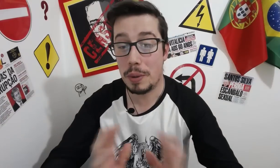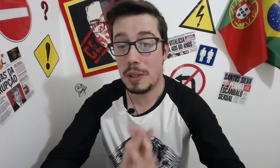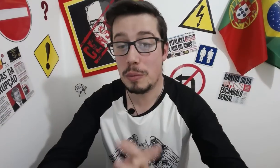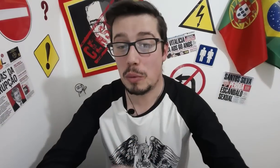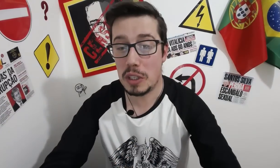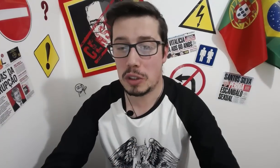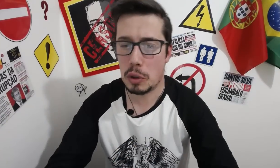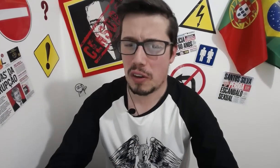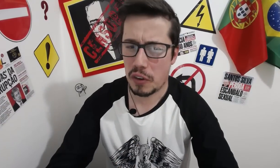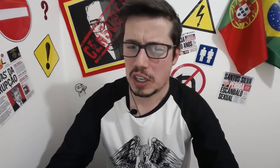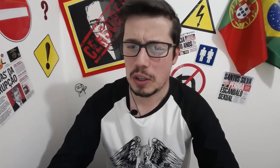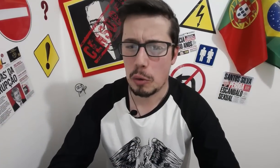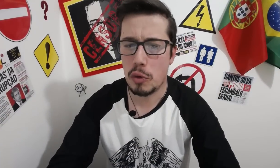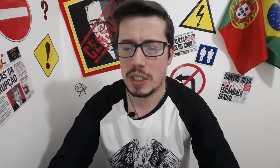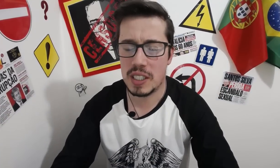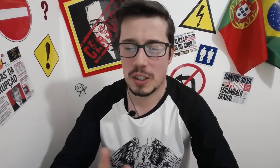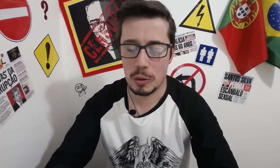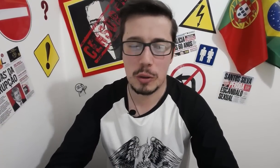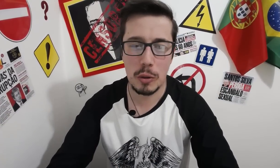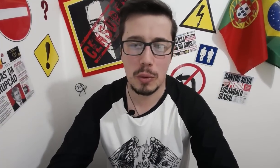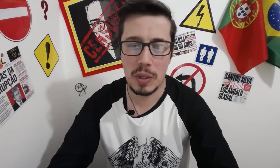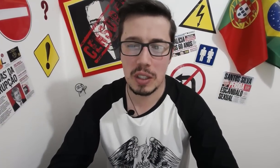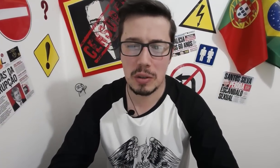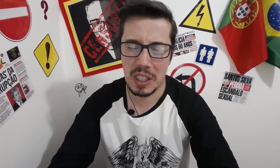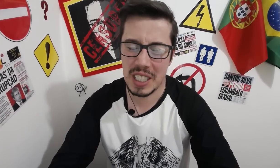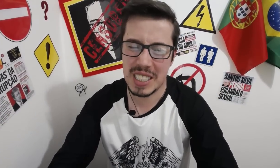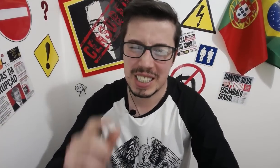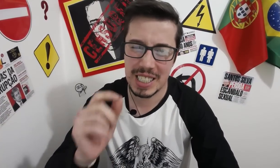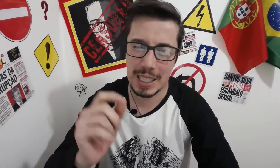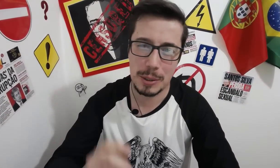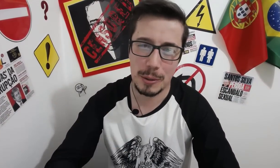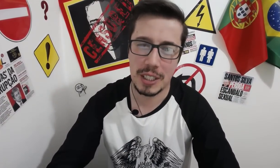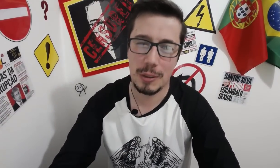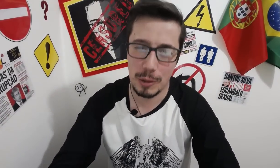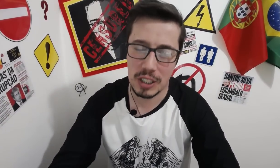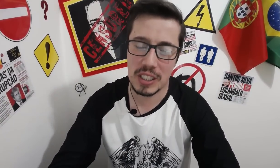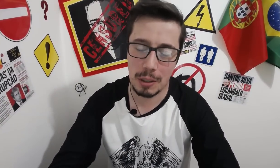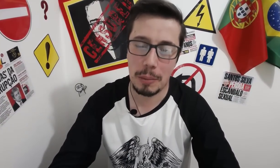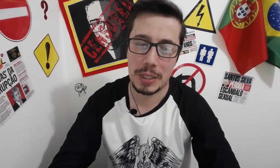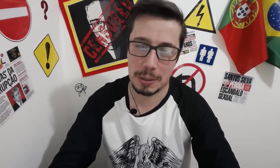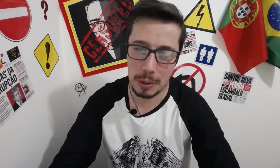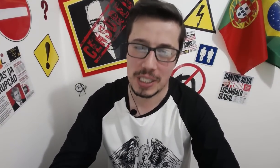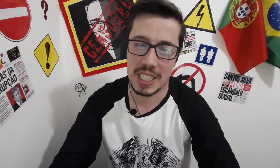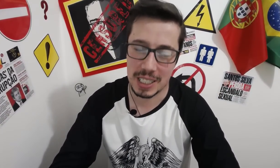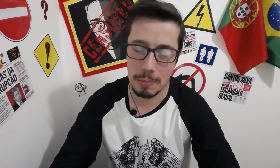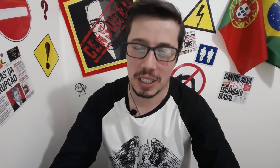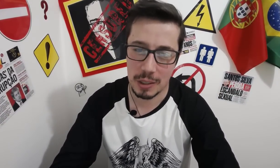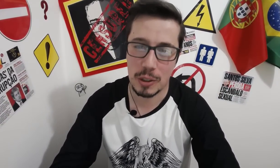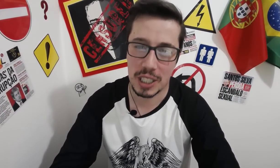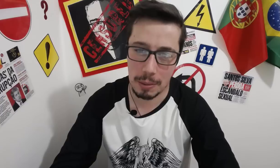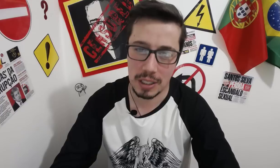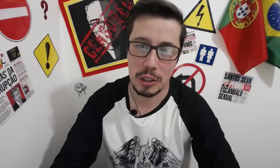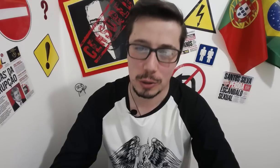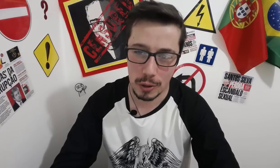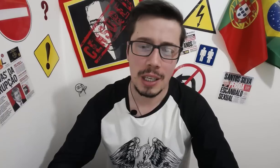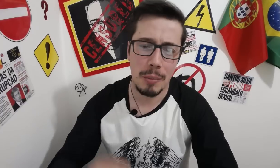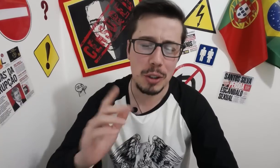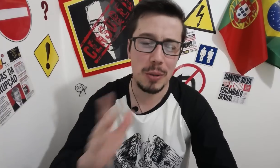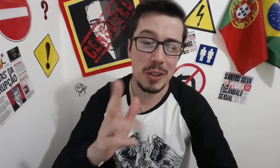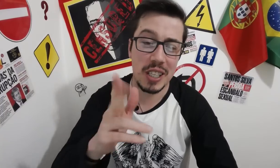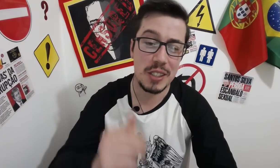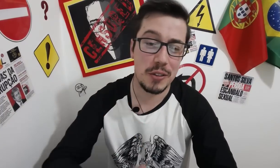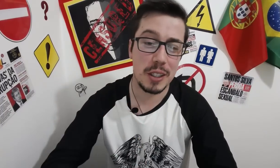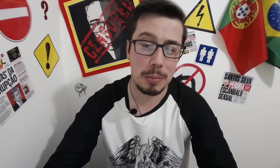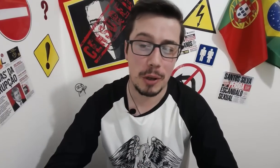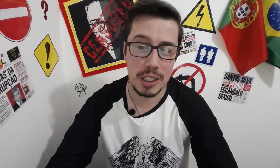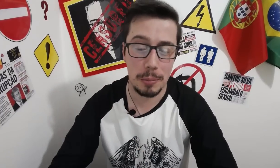Bom, num primeiro momento eu até ficaria com dúvidas. Agora, num segundo momento, eu tenho a certeza absoluta que Lula da Silva percebeu exatamente o que estava em jogo. Mas